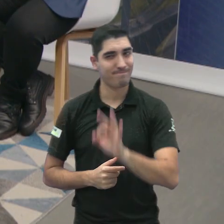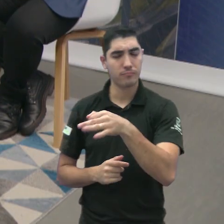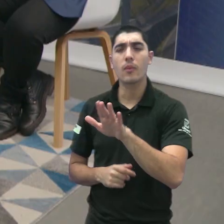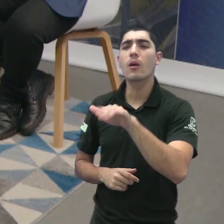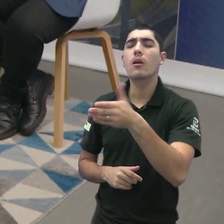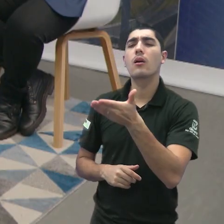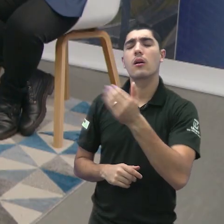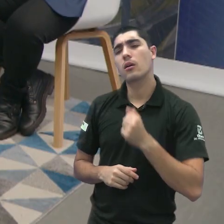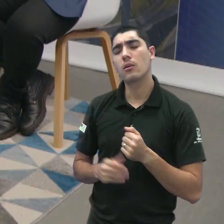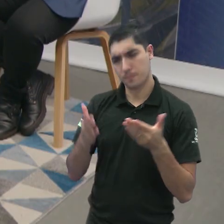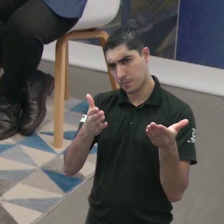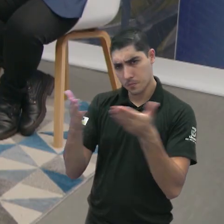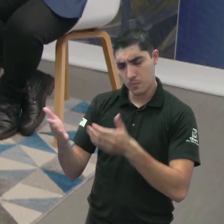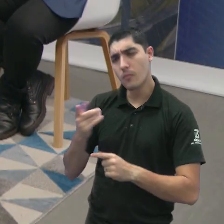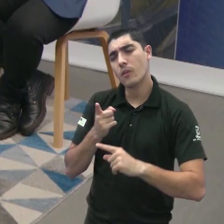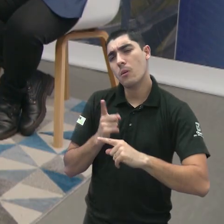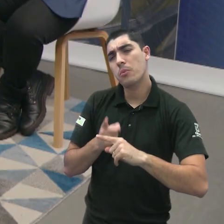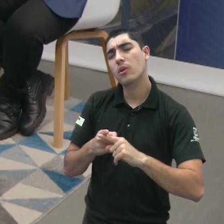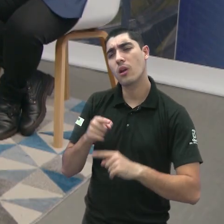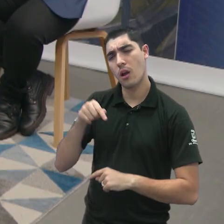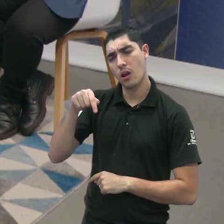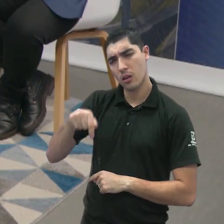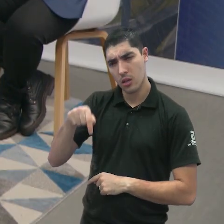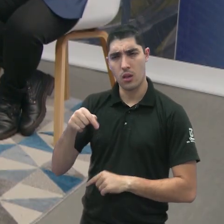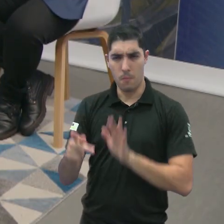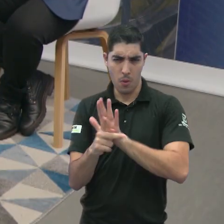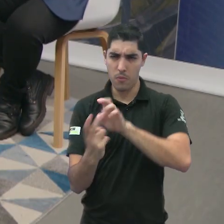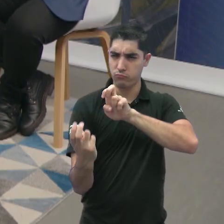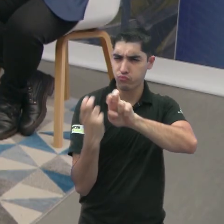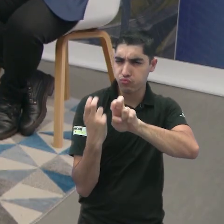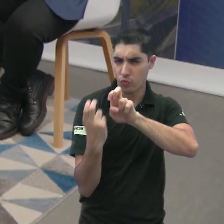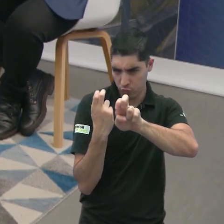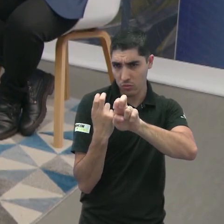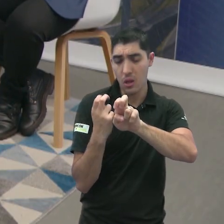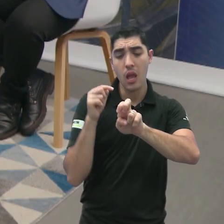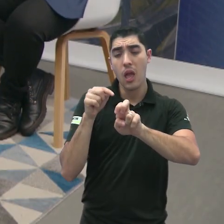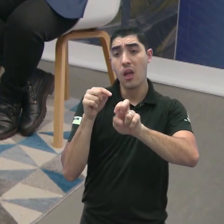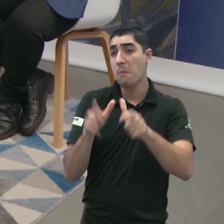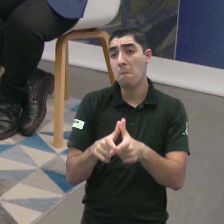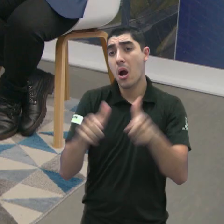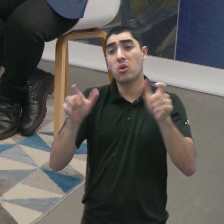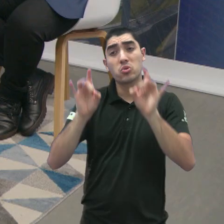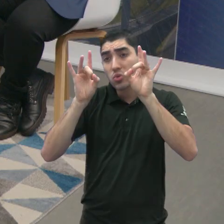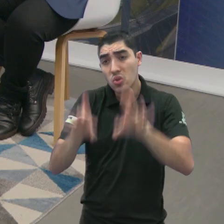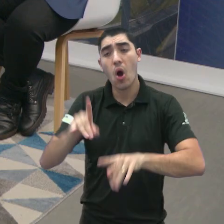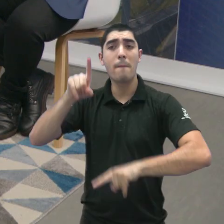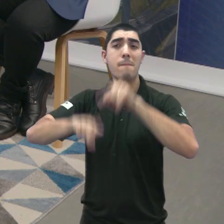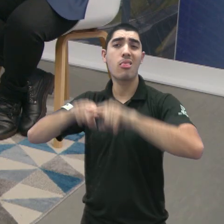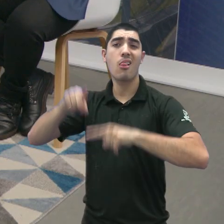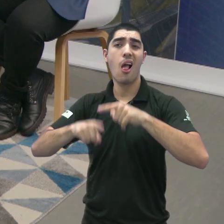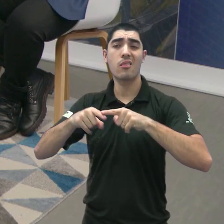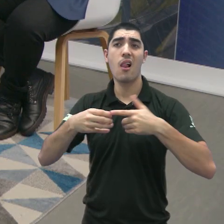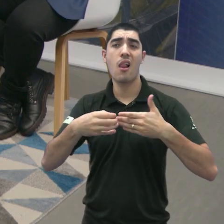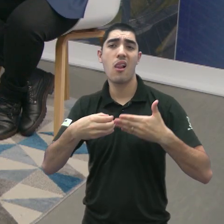malha ferroviária, no seu ver, aqui no Brasil, está hoje quase totalmente voltada, né, ao transporte de cargas